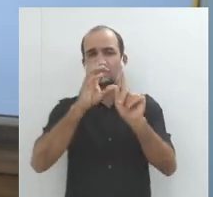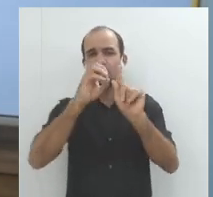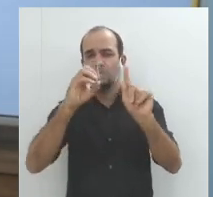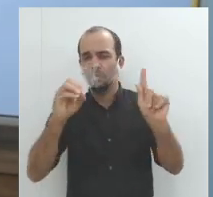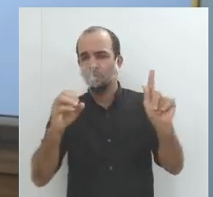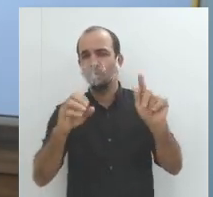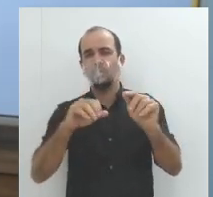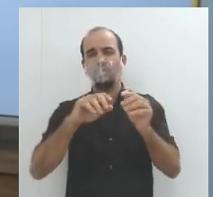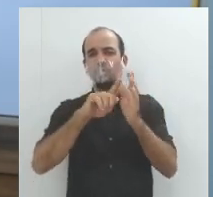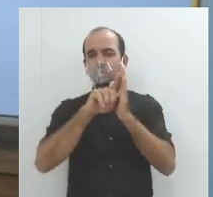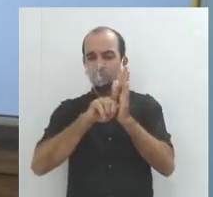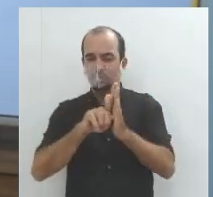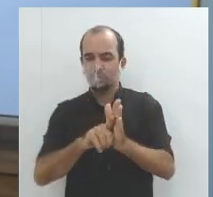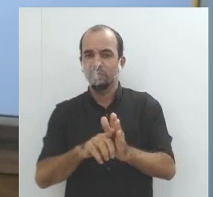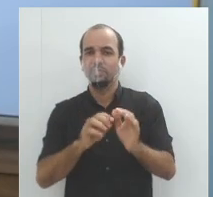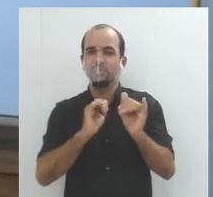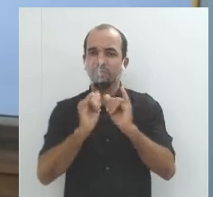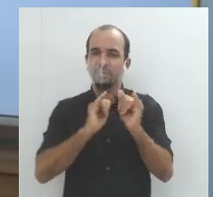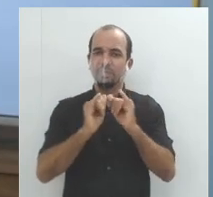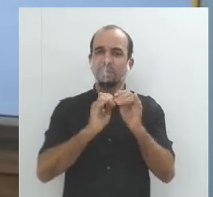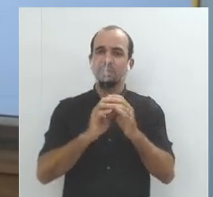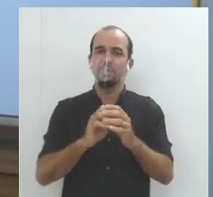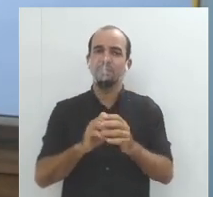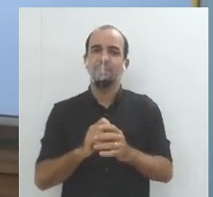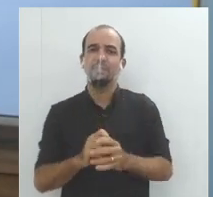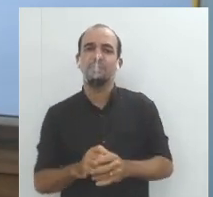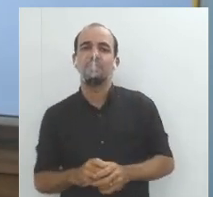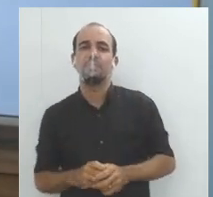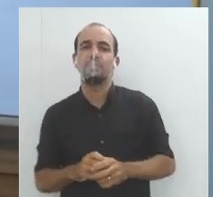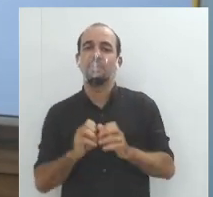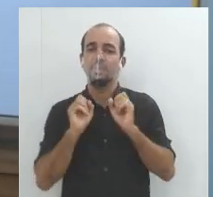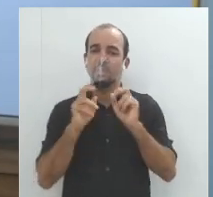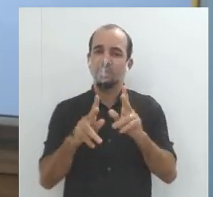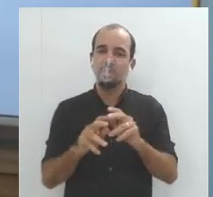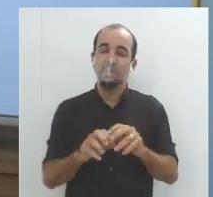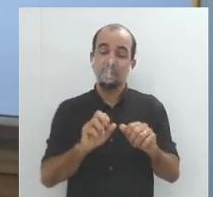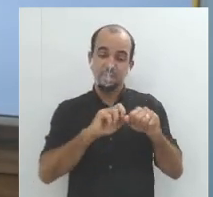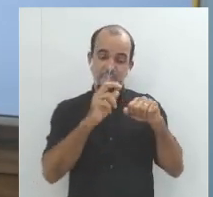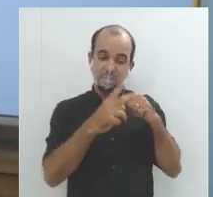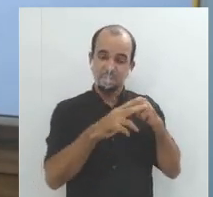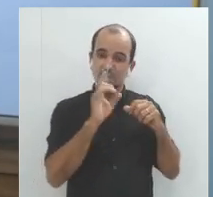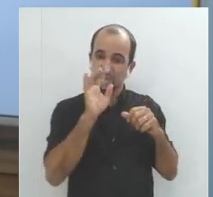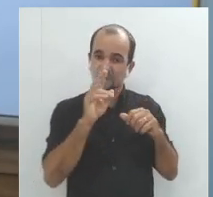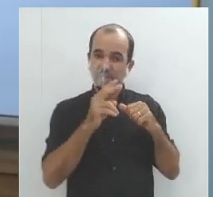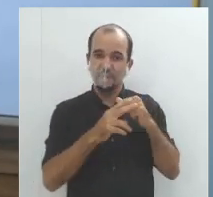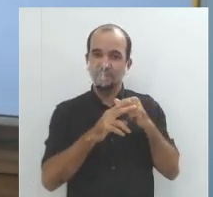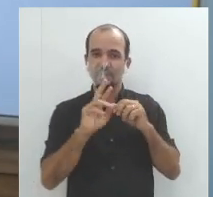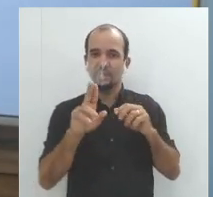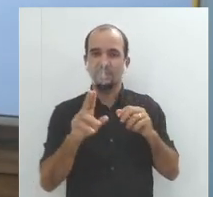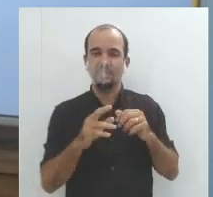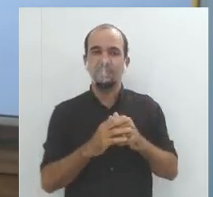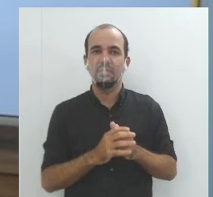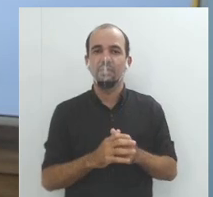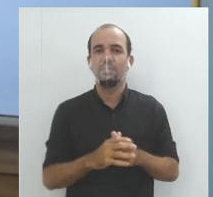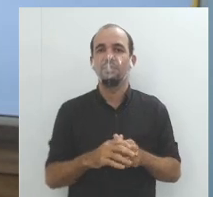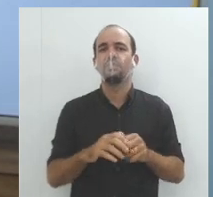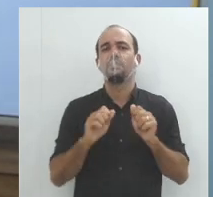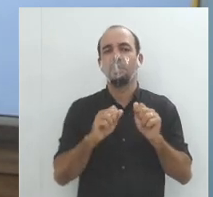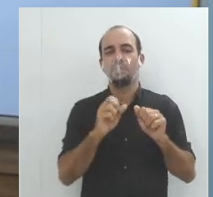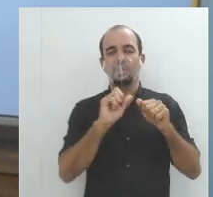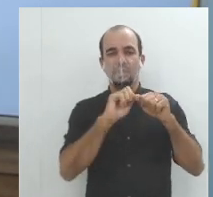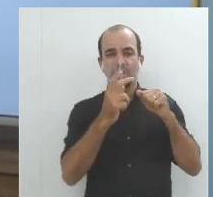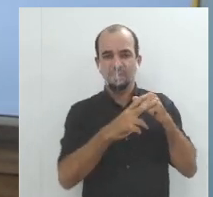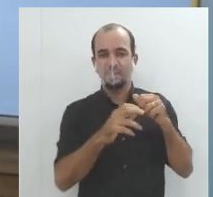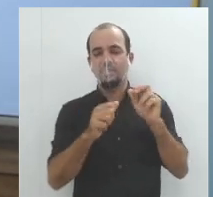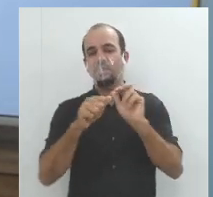advérbio ele não se refere apenas a verbo, tá certo? E aí eu vou apresentar a vocês